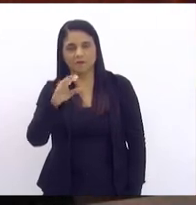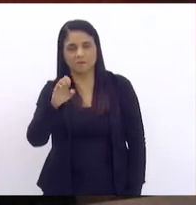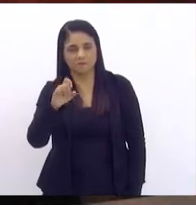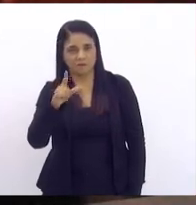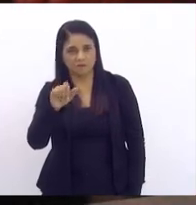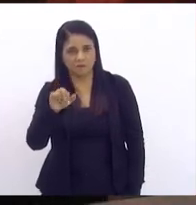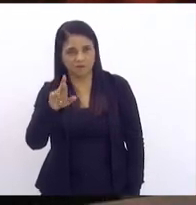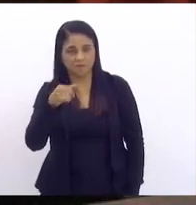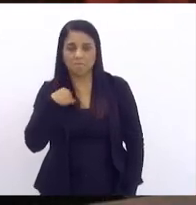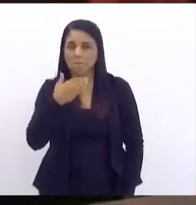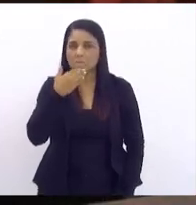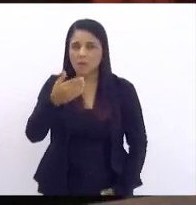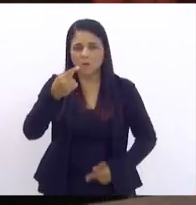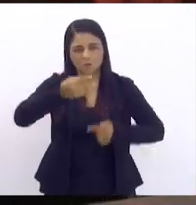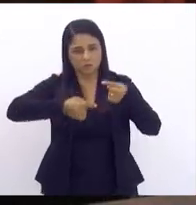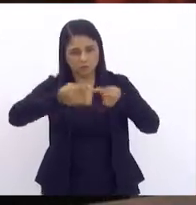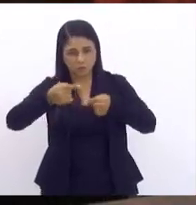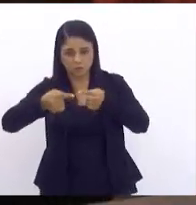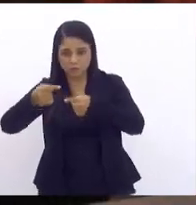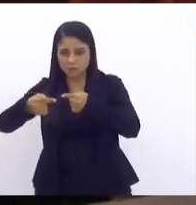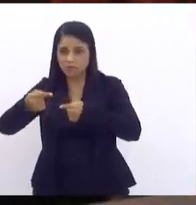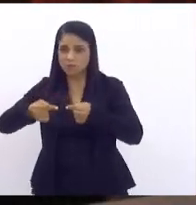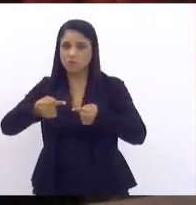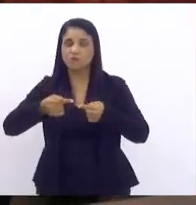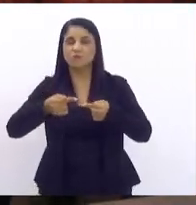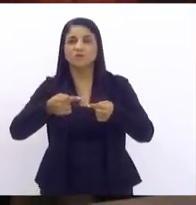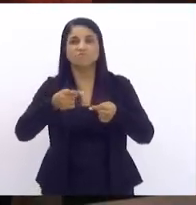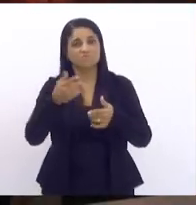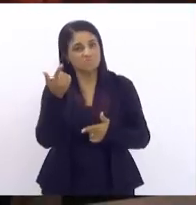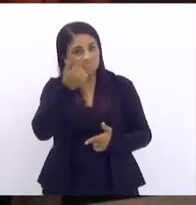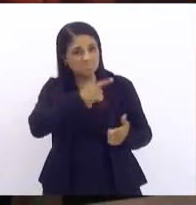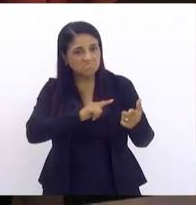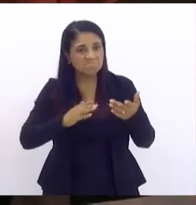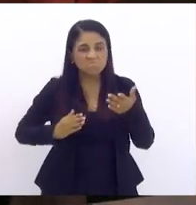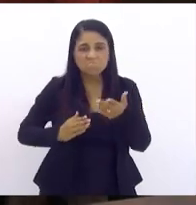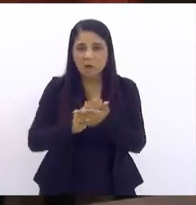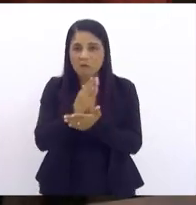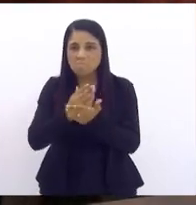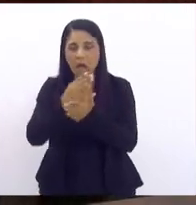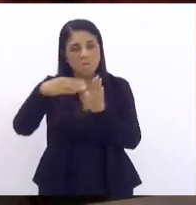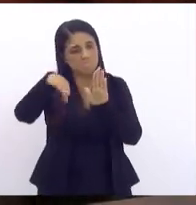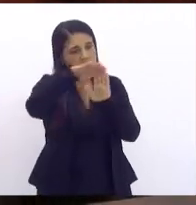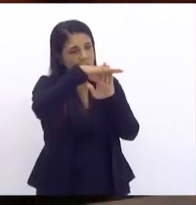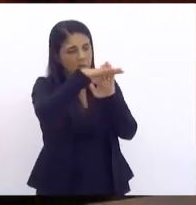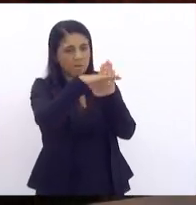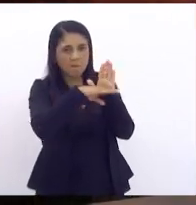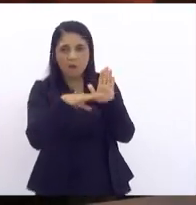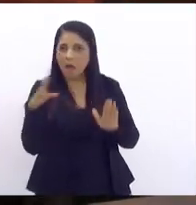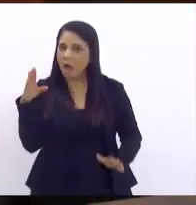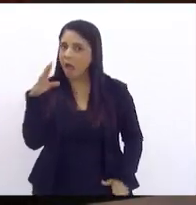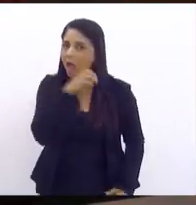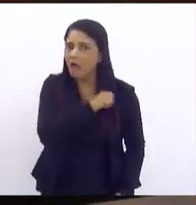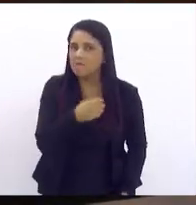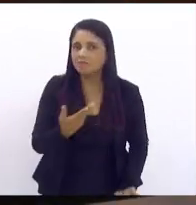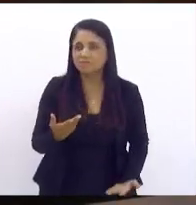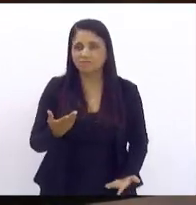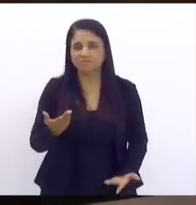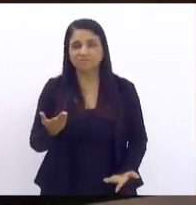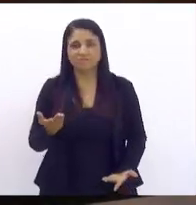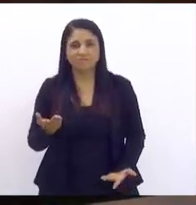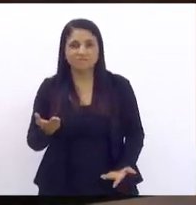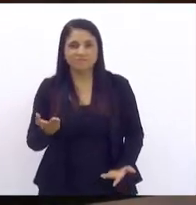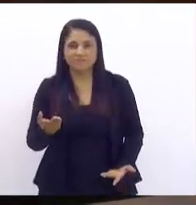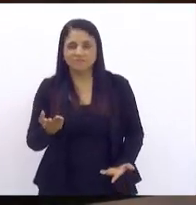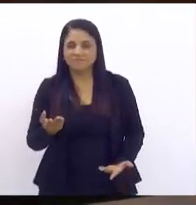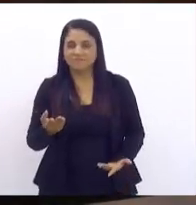para refletirmos, que a gente está passando assim, Vossa Excelência está conseguindo aprovar essa pauta na velocidade da luz, né?